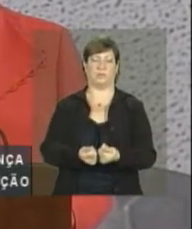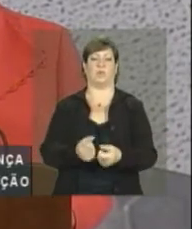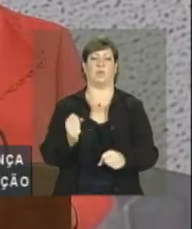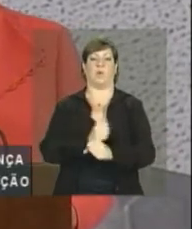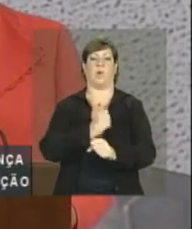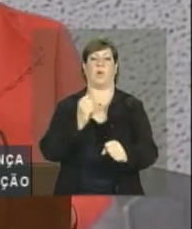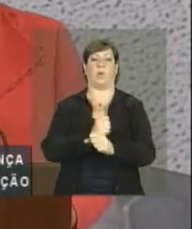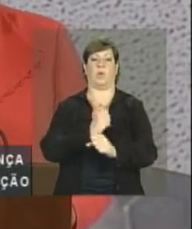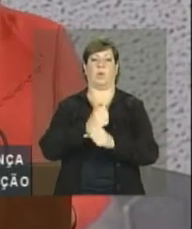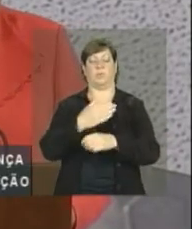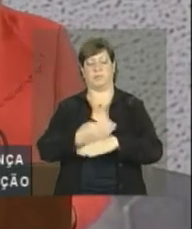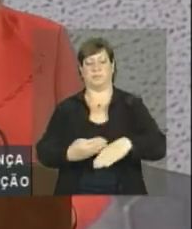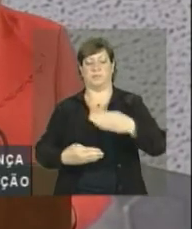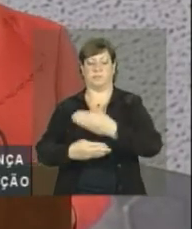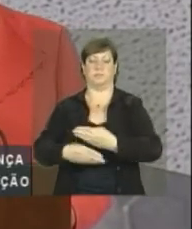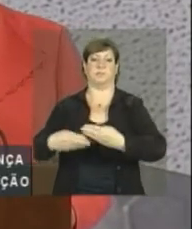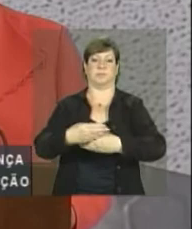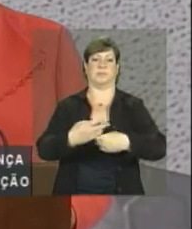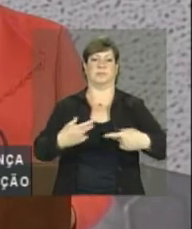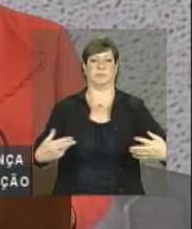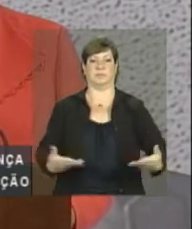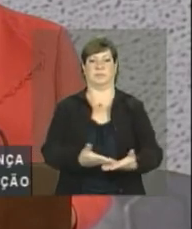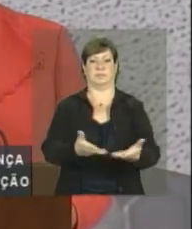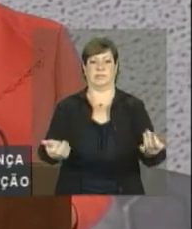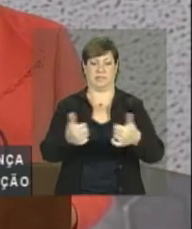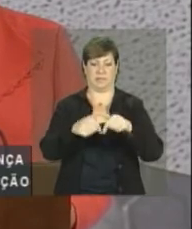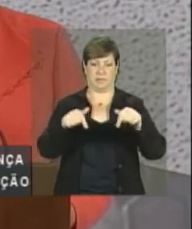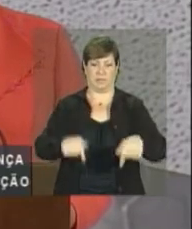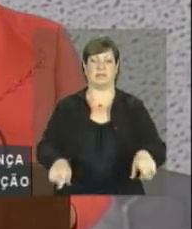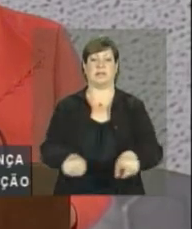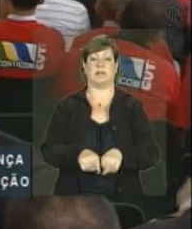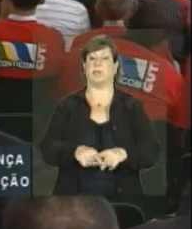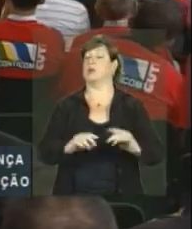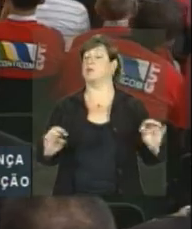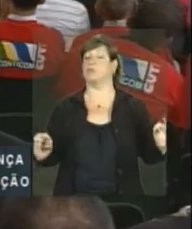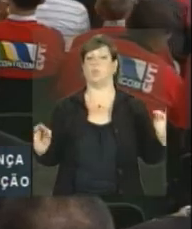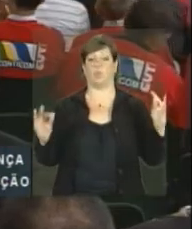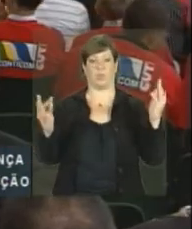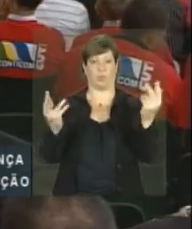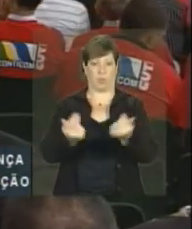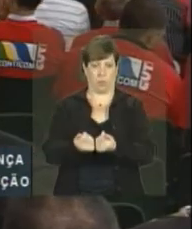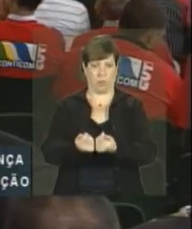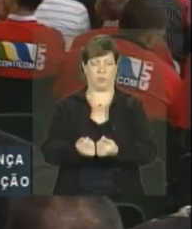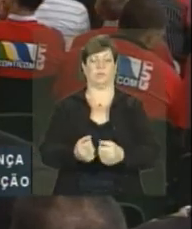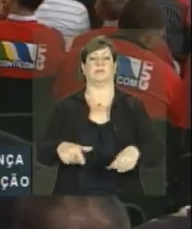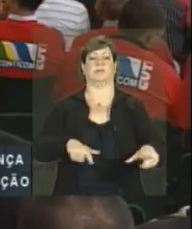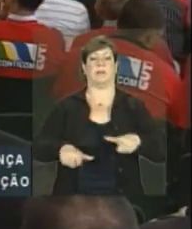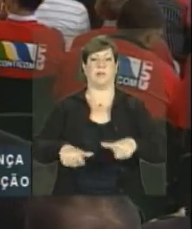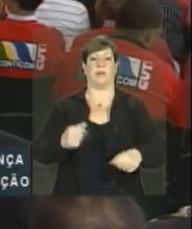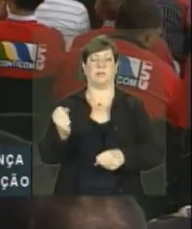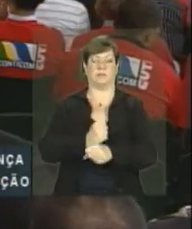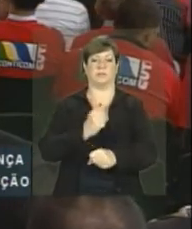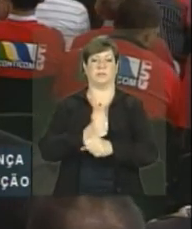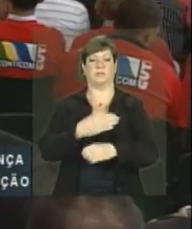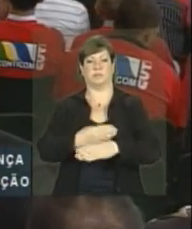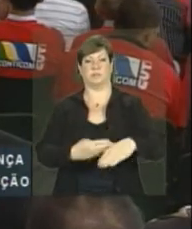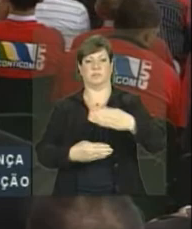civil, presentes e também todos os trabalhadores da construção civil do nosso